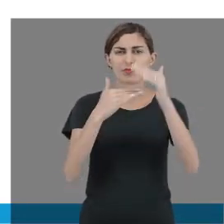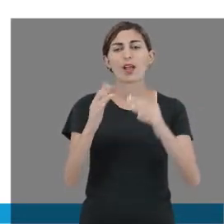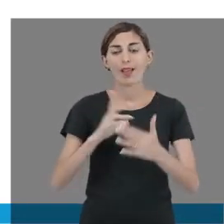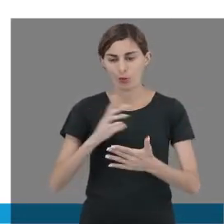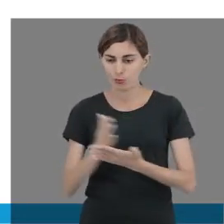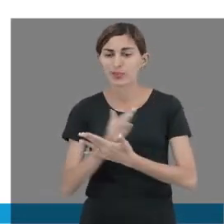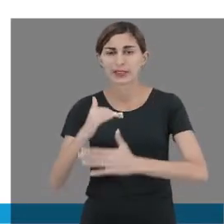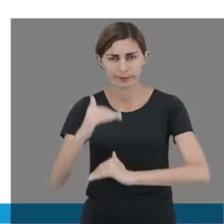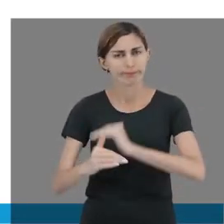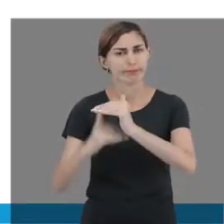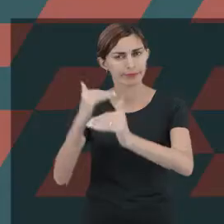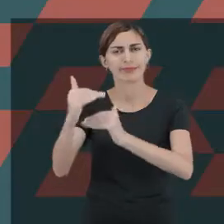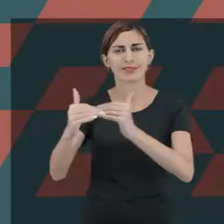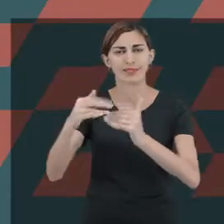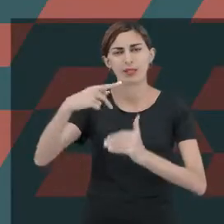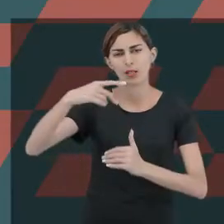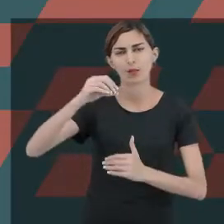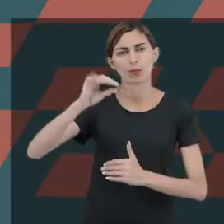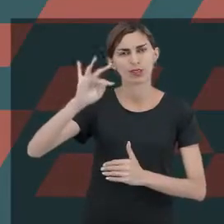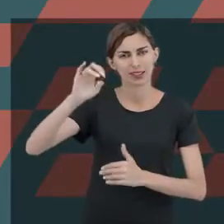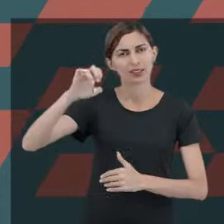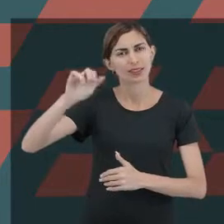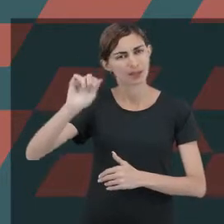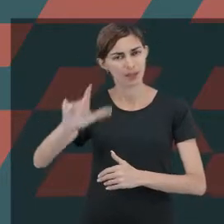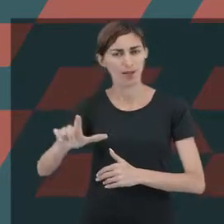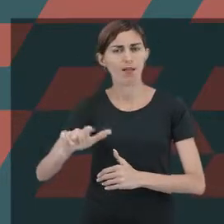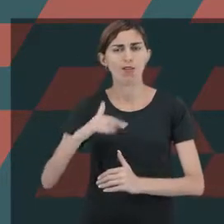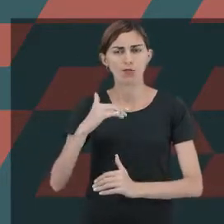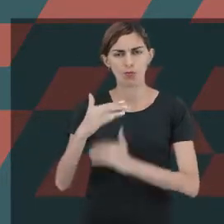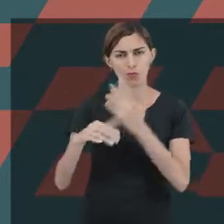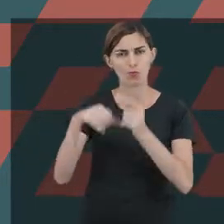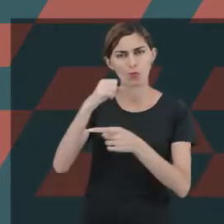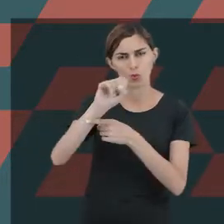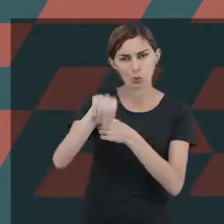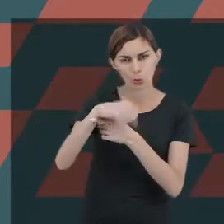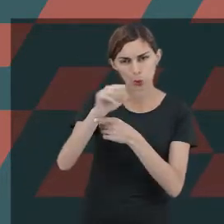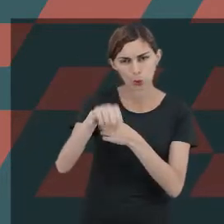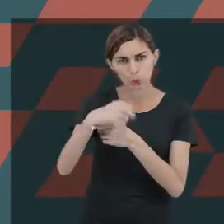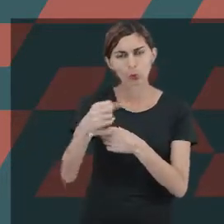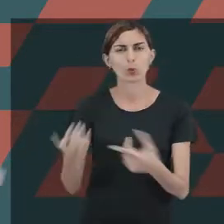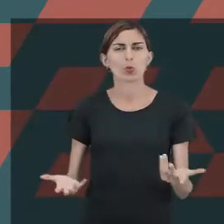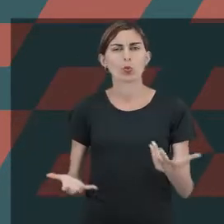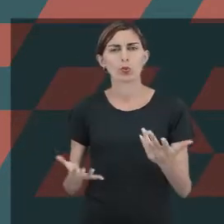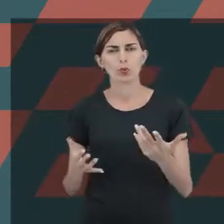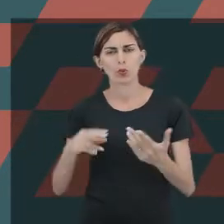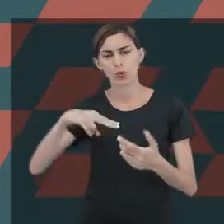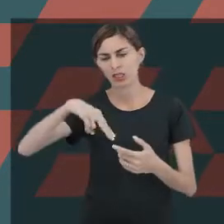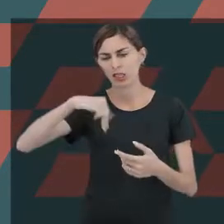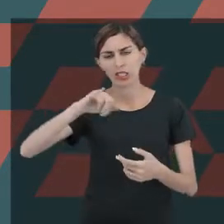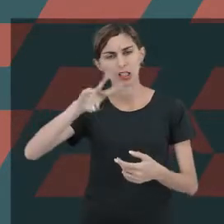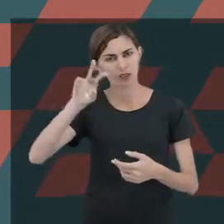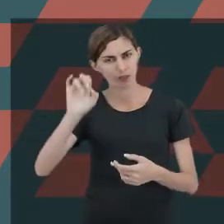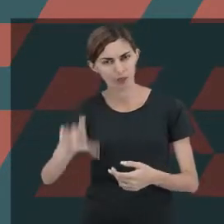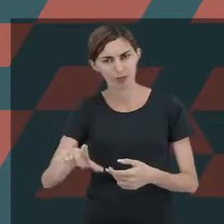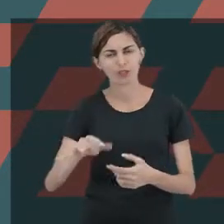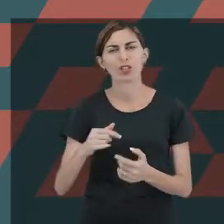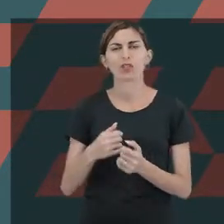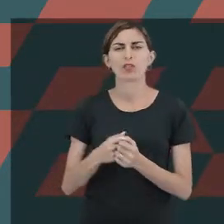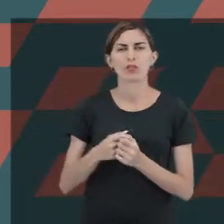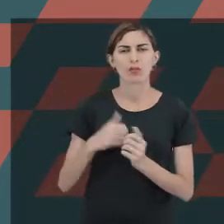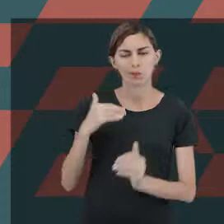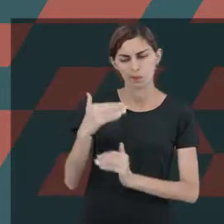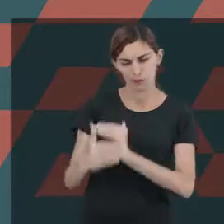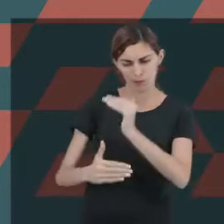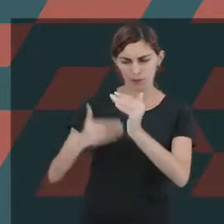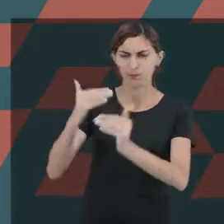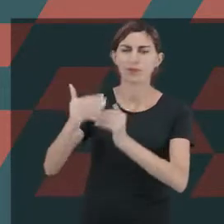chega naquele potencial que a gente vê do ponto de vista motor, que chegou no nível que ele está avaliado, baseado